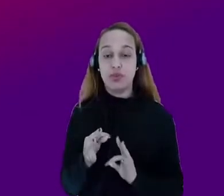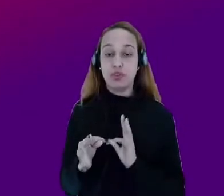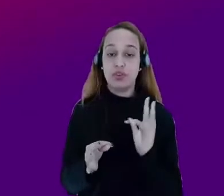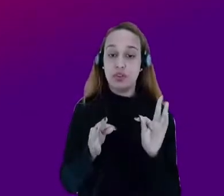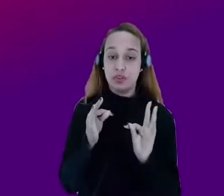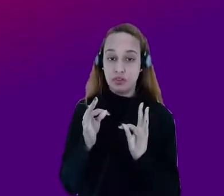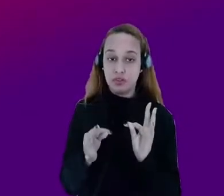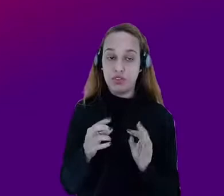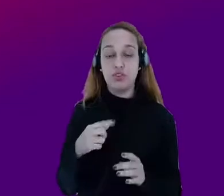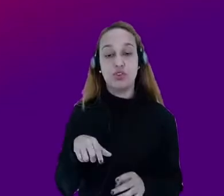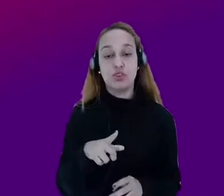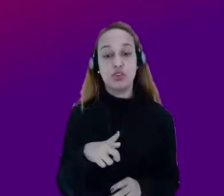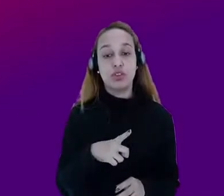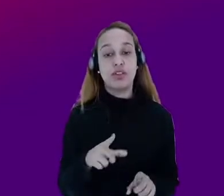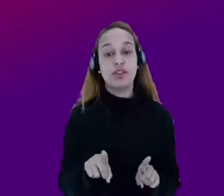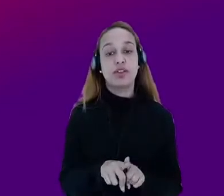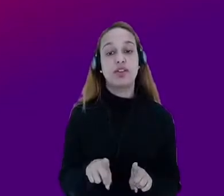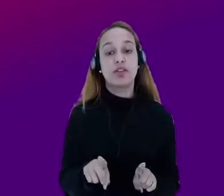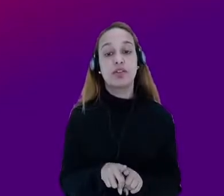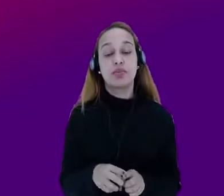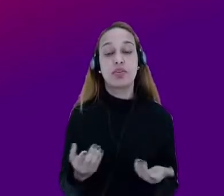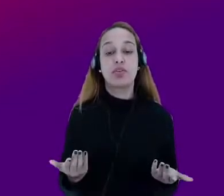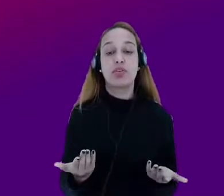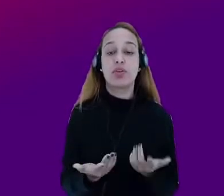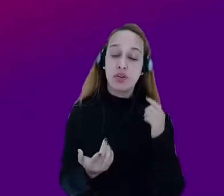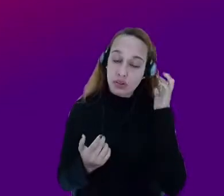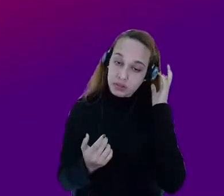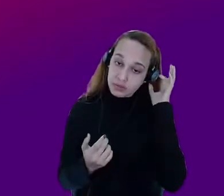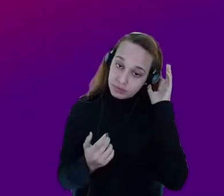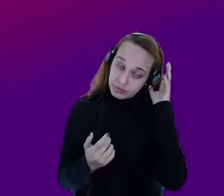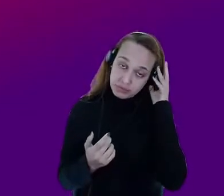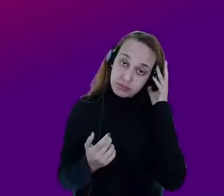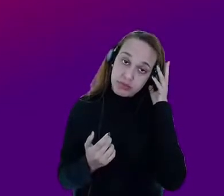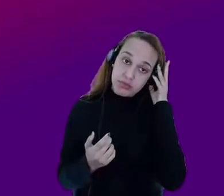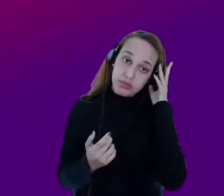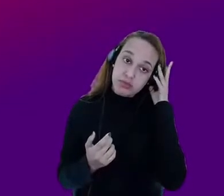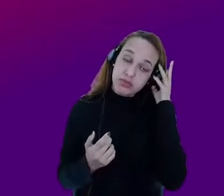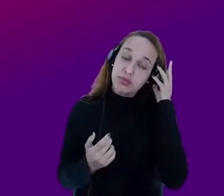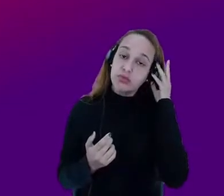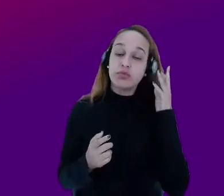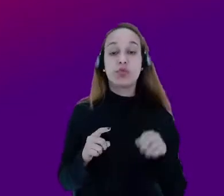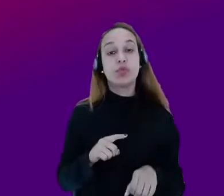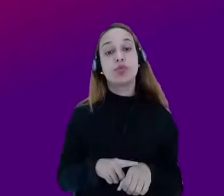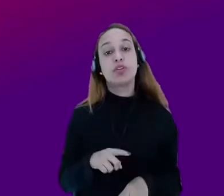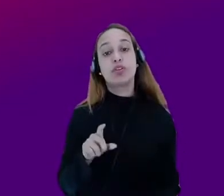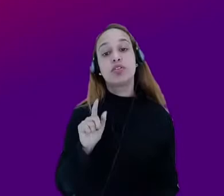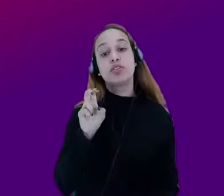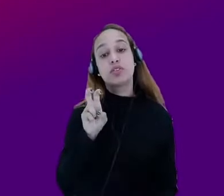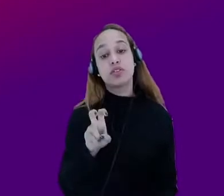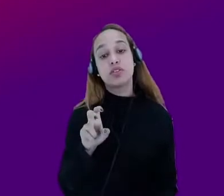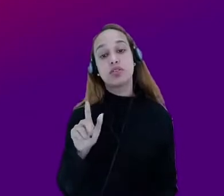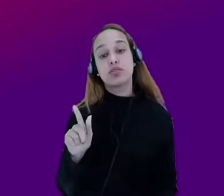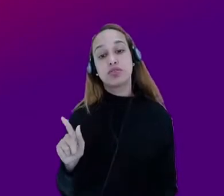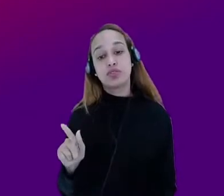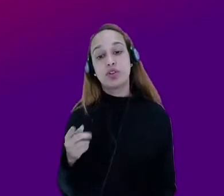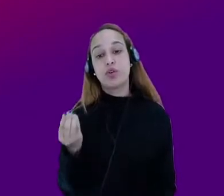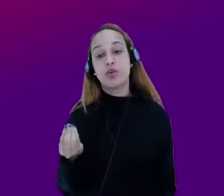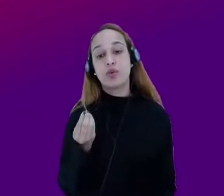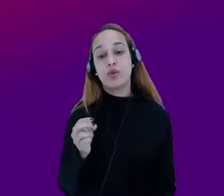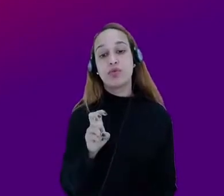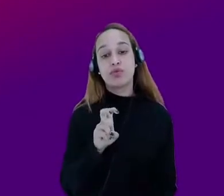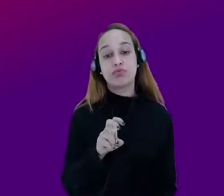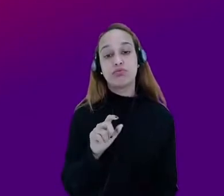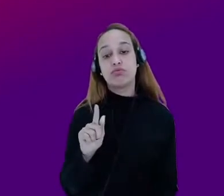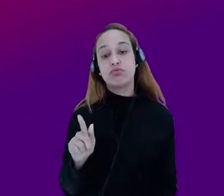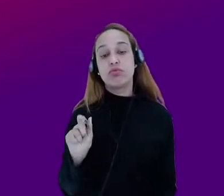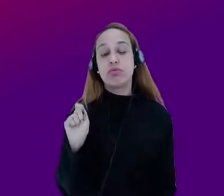tecnologias, a gente também entra agora no momento de 5G. Então, tem falado muito sobre isso, né? Sobre como o 5G